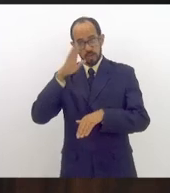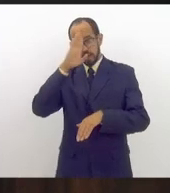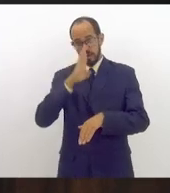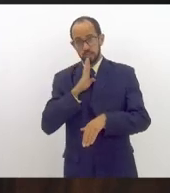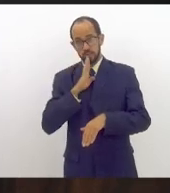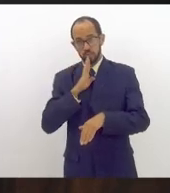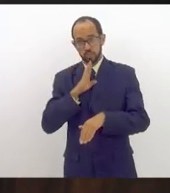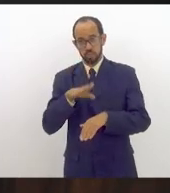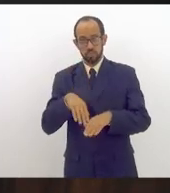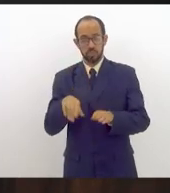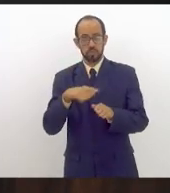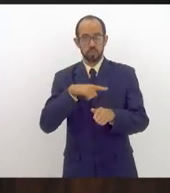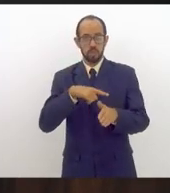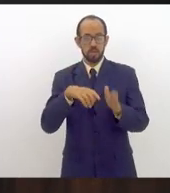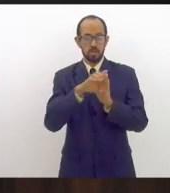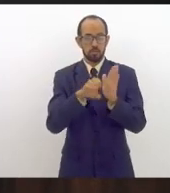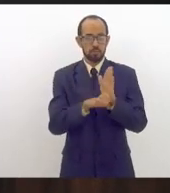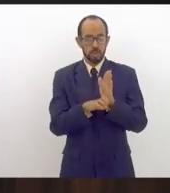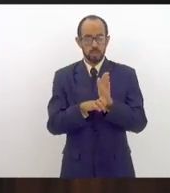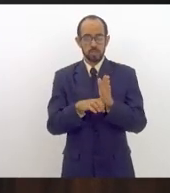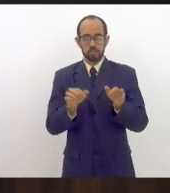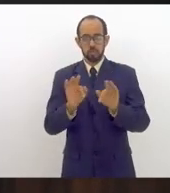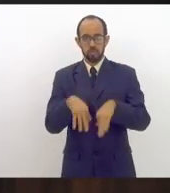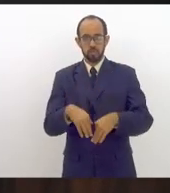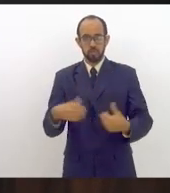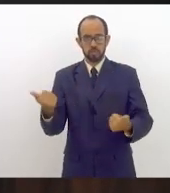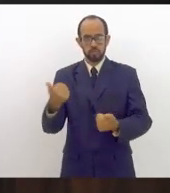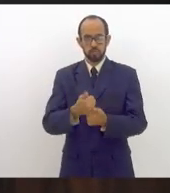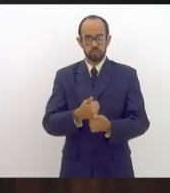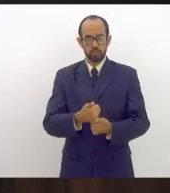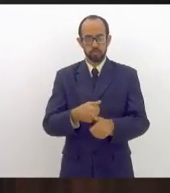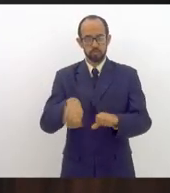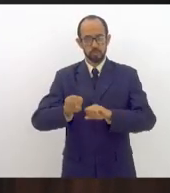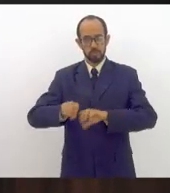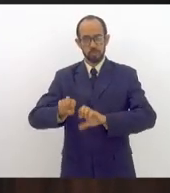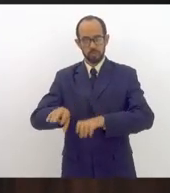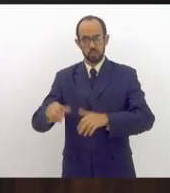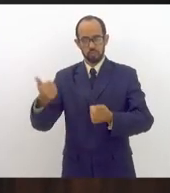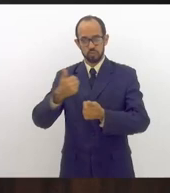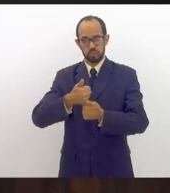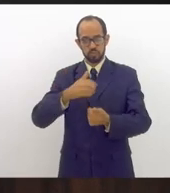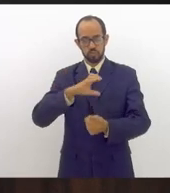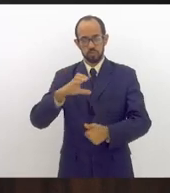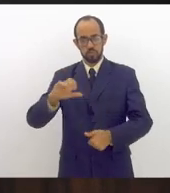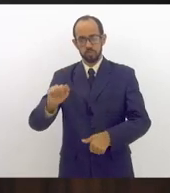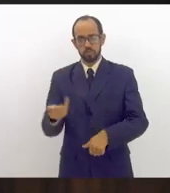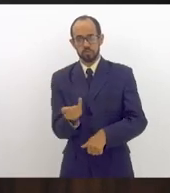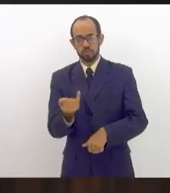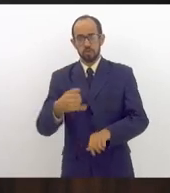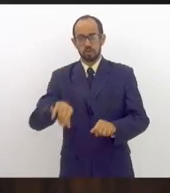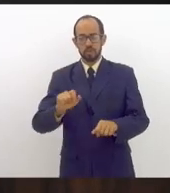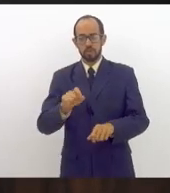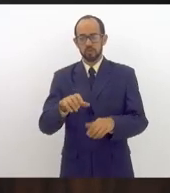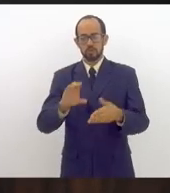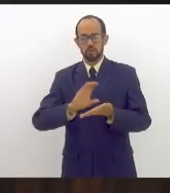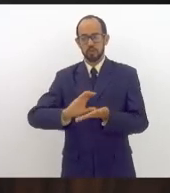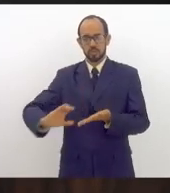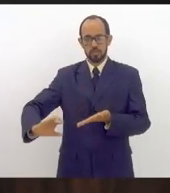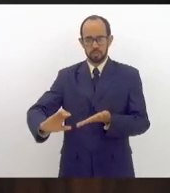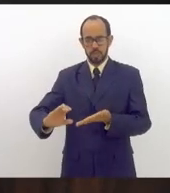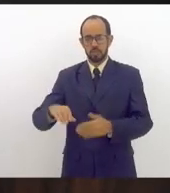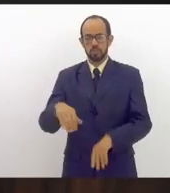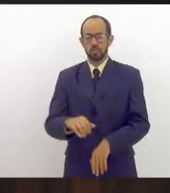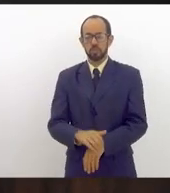com emendas, concluído por substitutivo. De Educação, favorável com substitutivo da CCJ. De Orçamento,